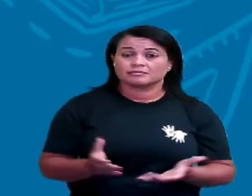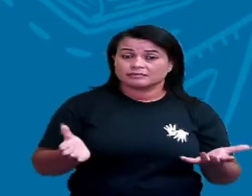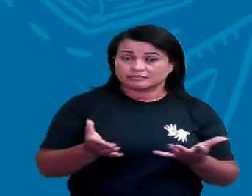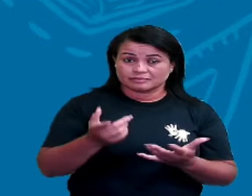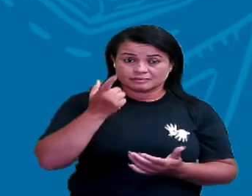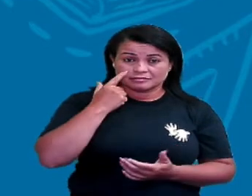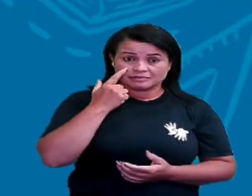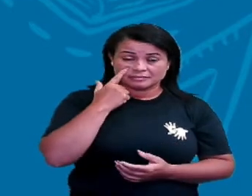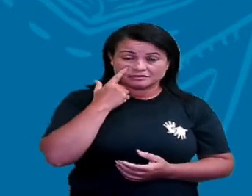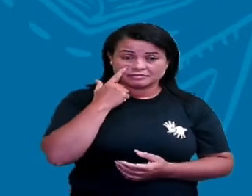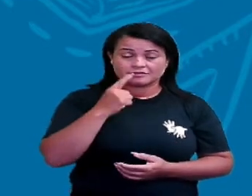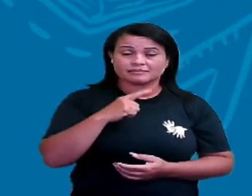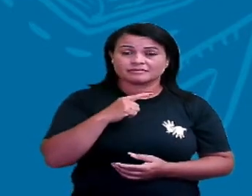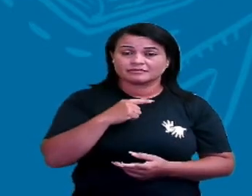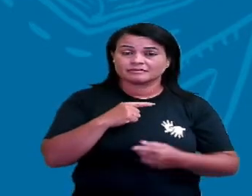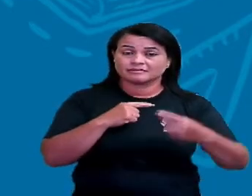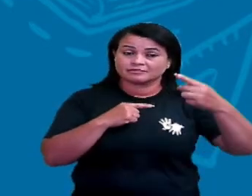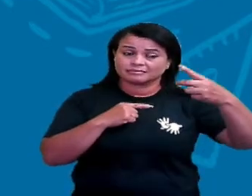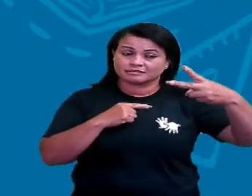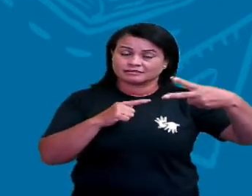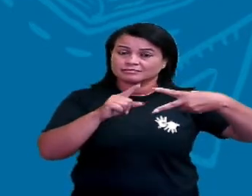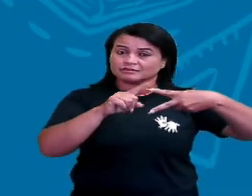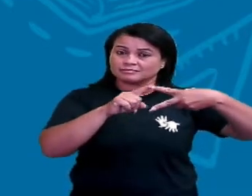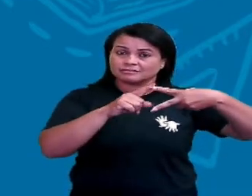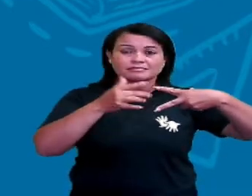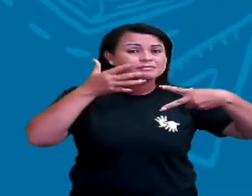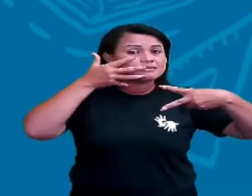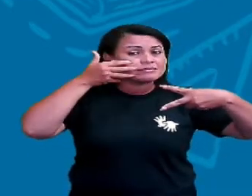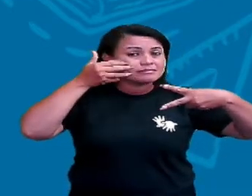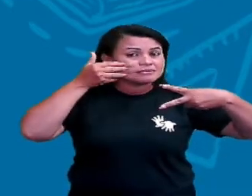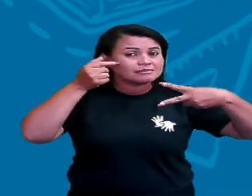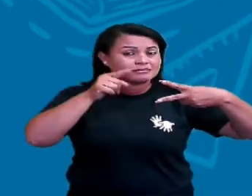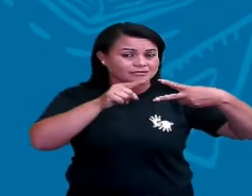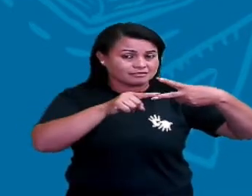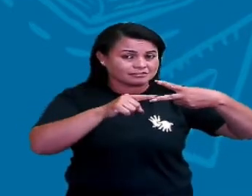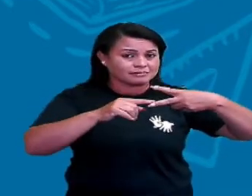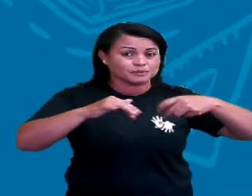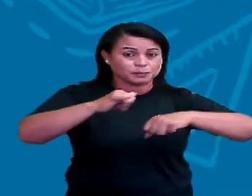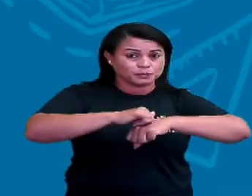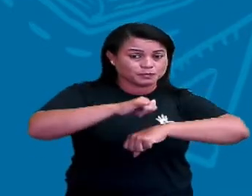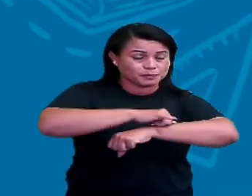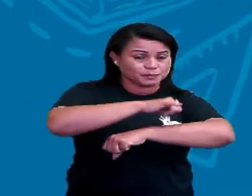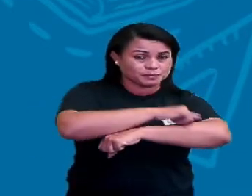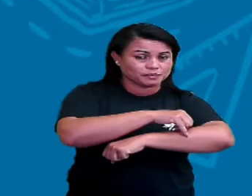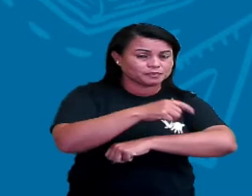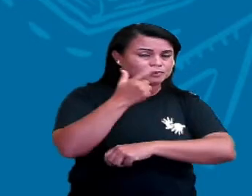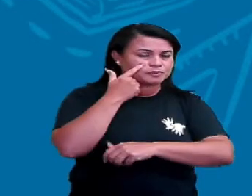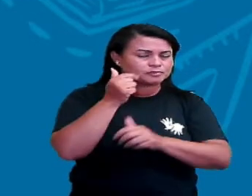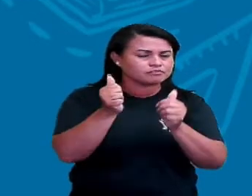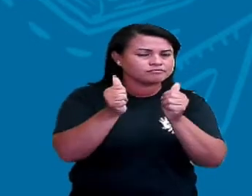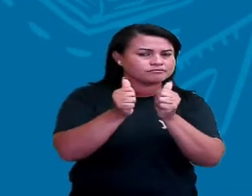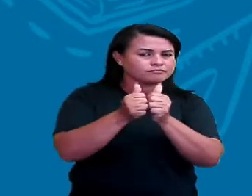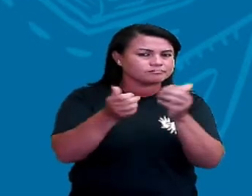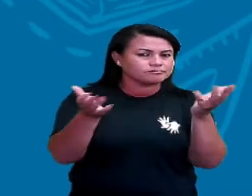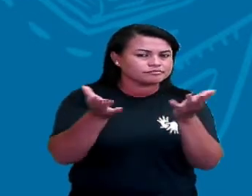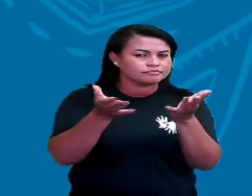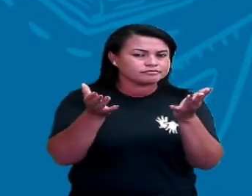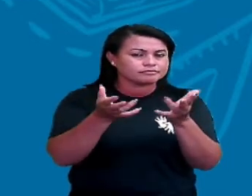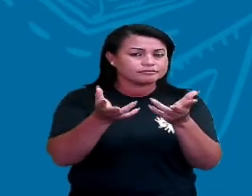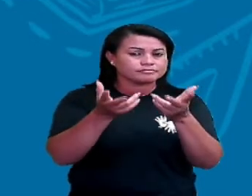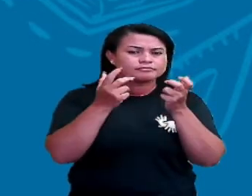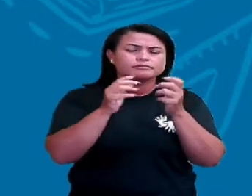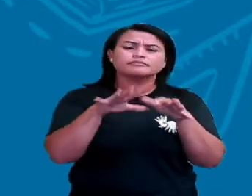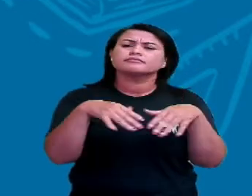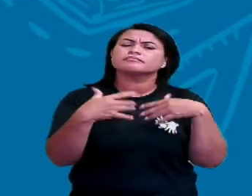Agora aqui, ó, tenho aqui a imagem de um gato e de um sapo. Vamos juntos